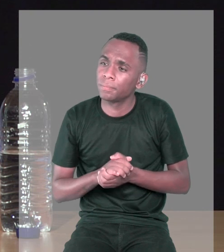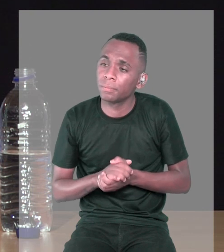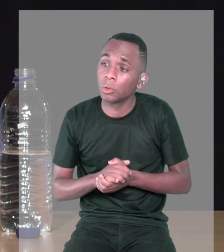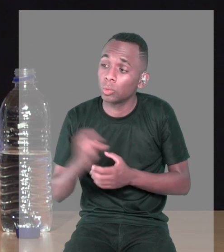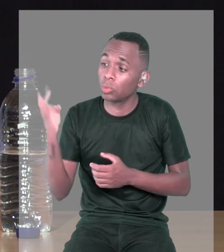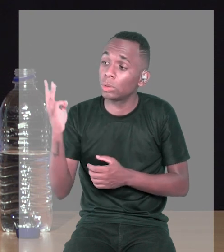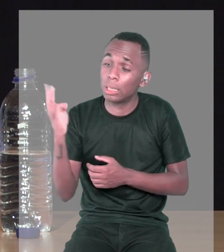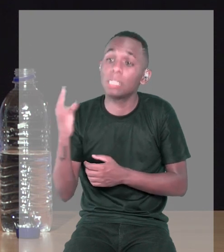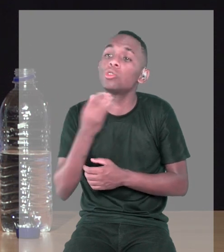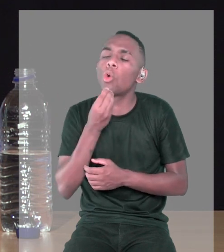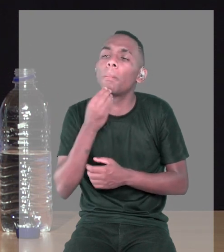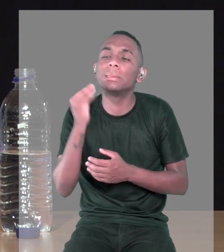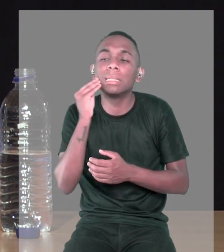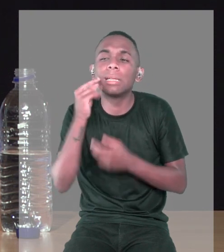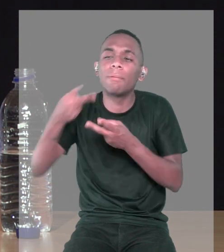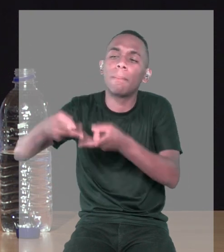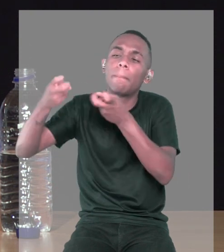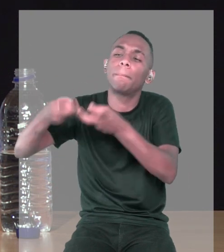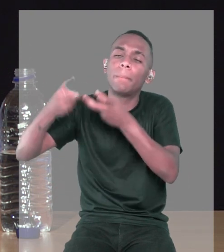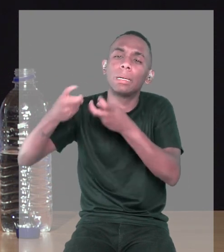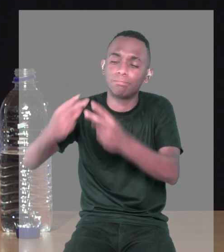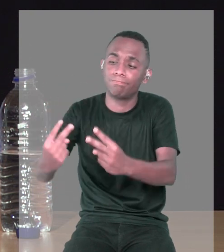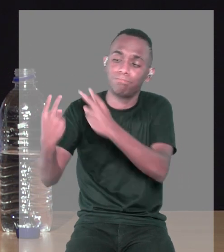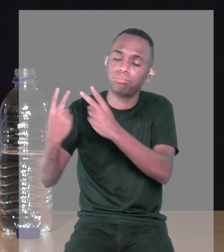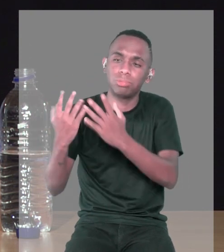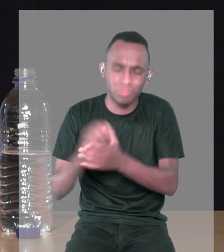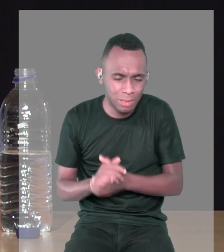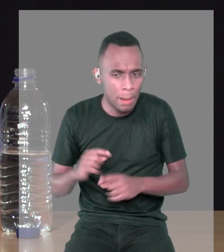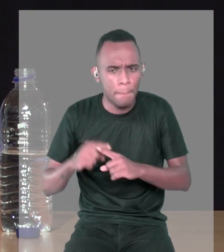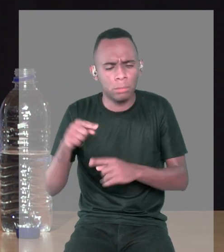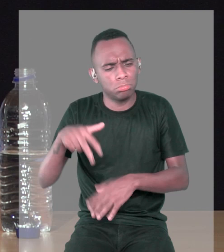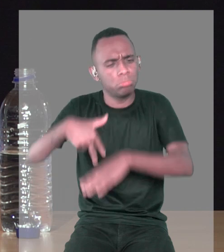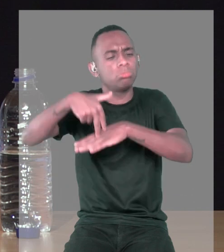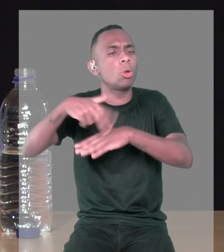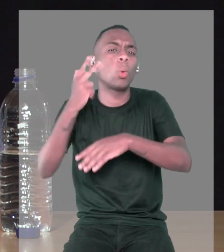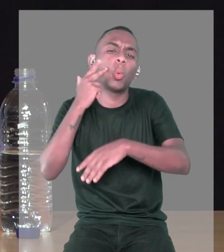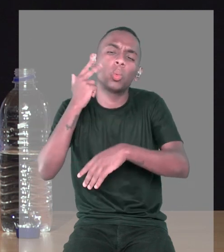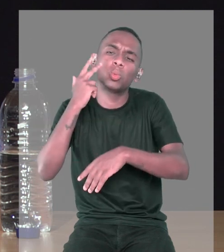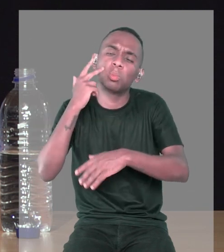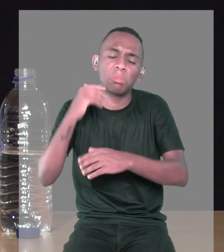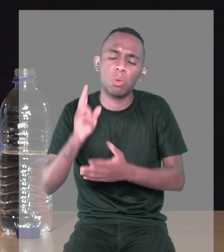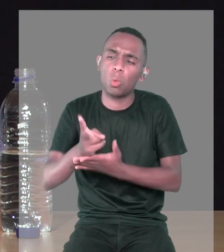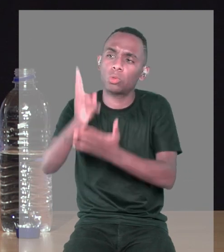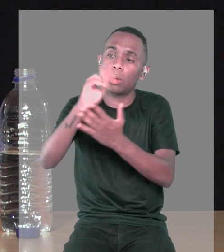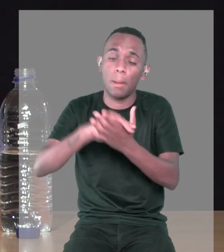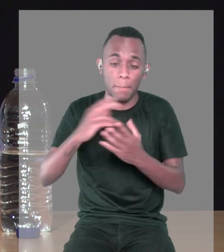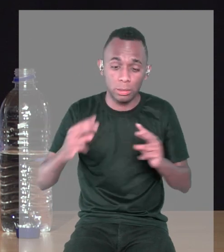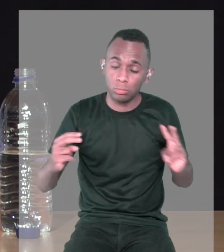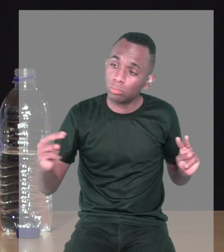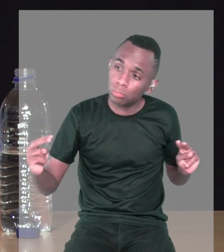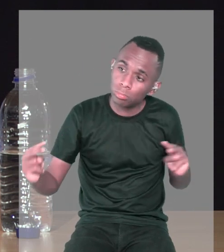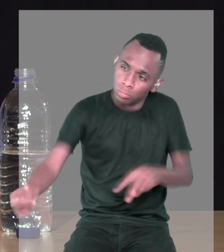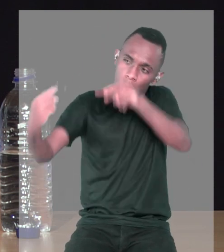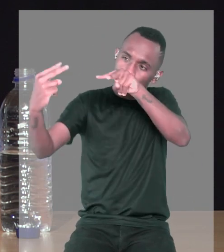Os 3 homens tentavam captar a atenção de Doreen, que, entretanto, se mantinha soberana. Quando